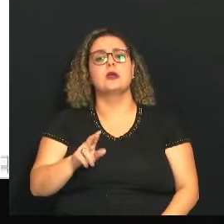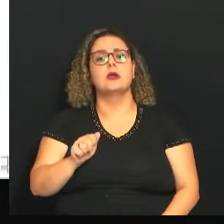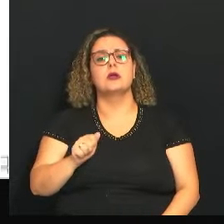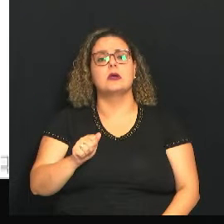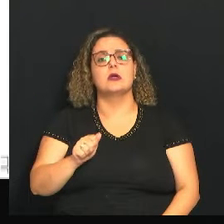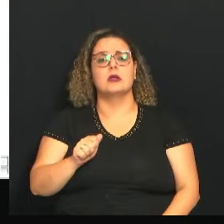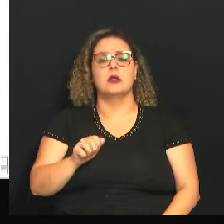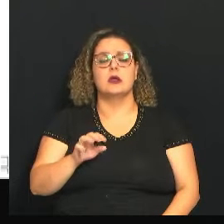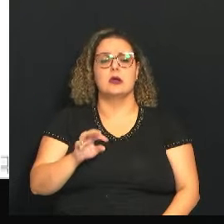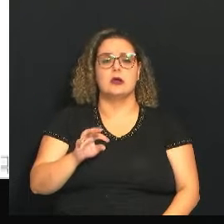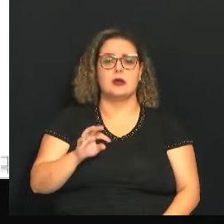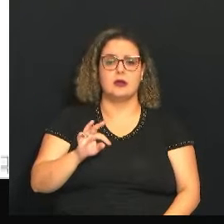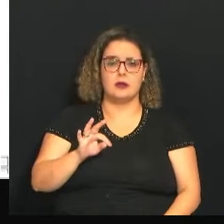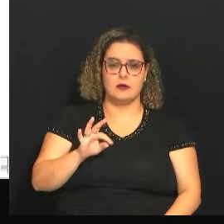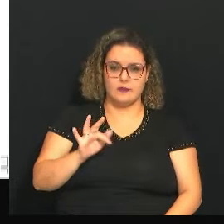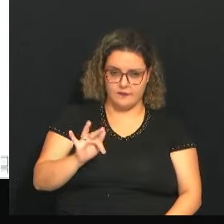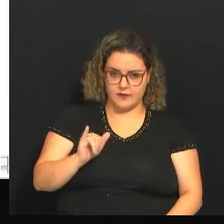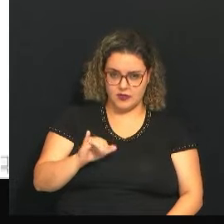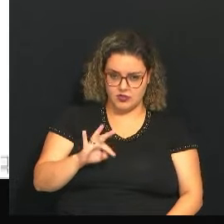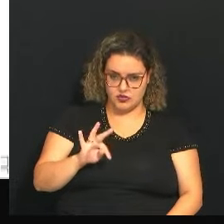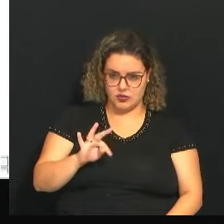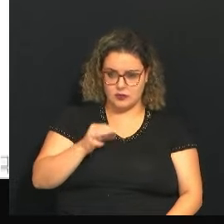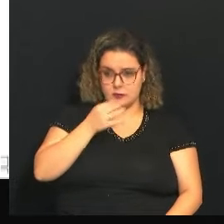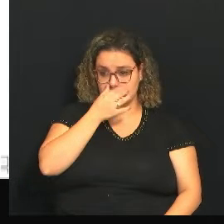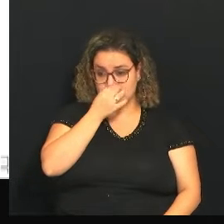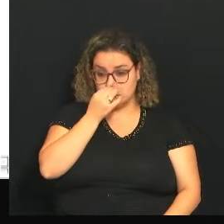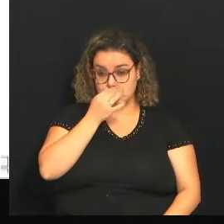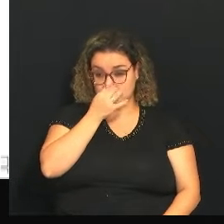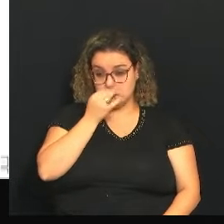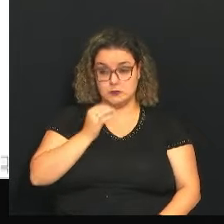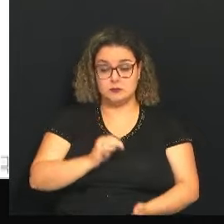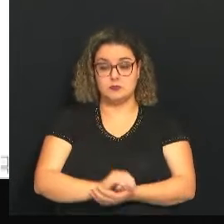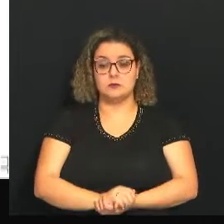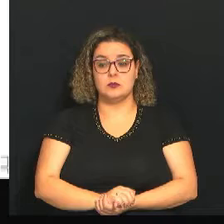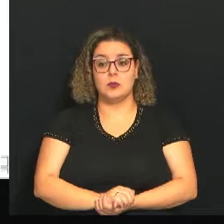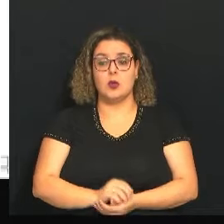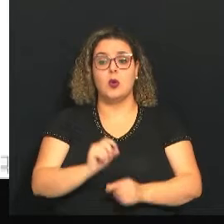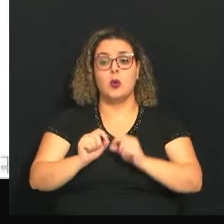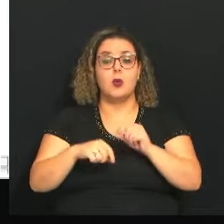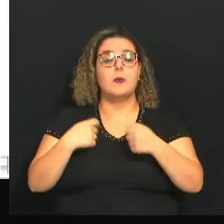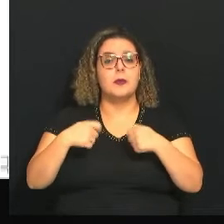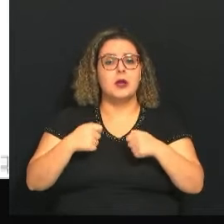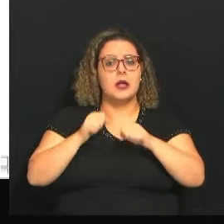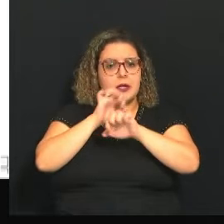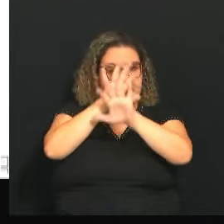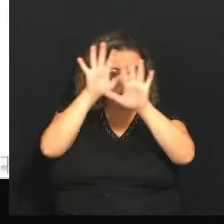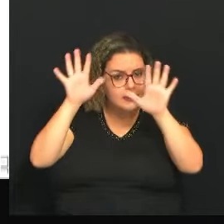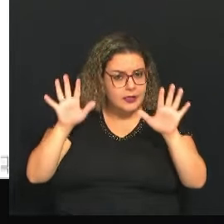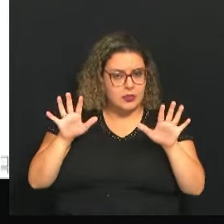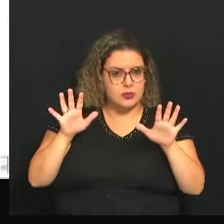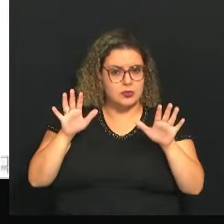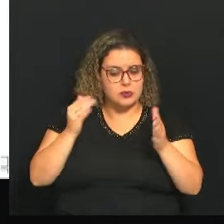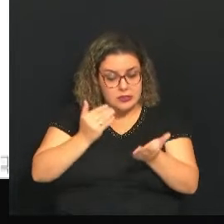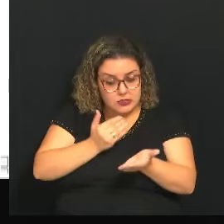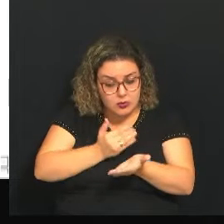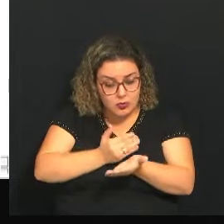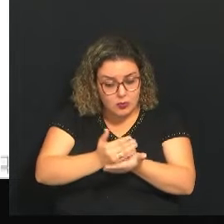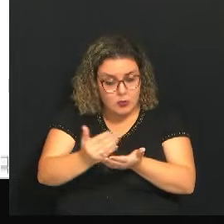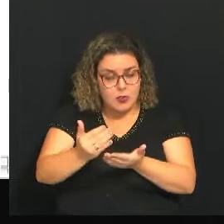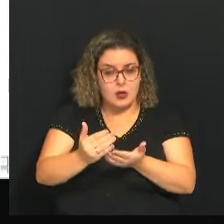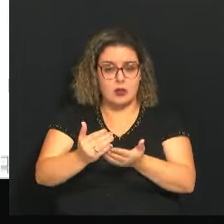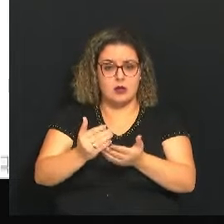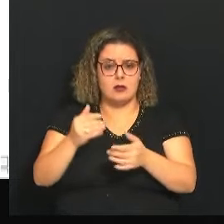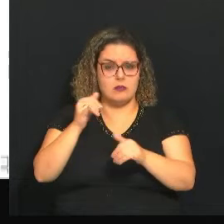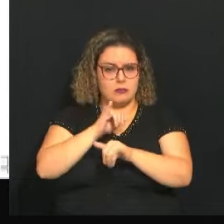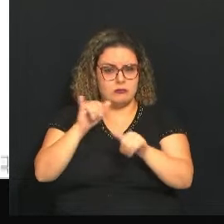ativo disponível, mas o que eu acho assim que precisa estar claro agora nesse início aí da campanha, dos estudos